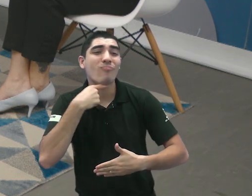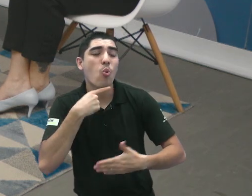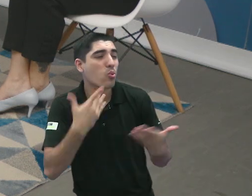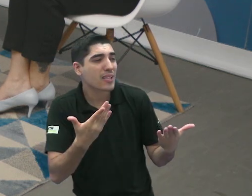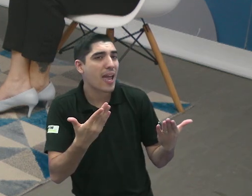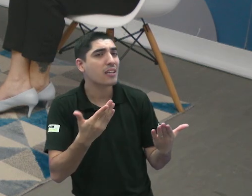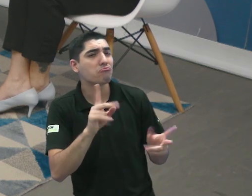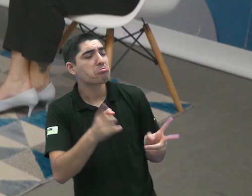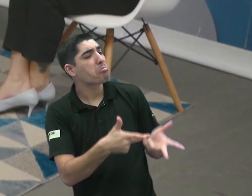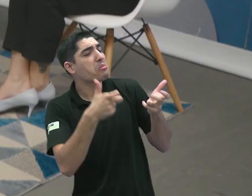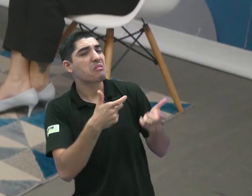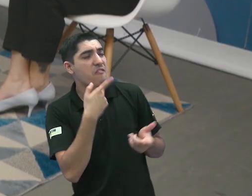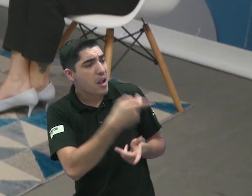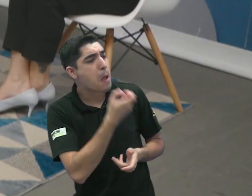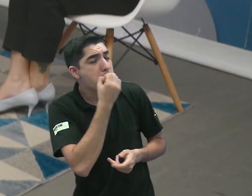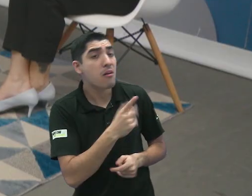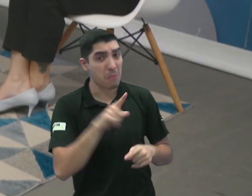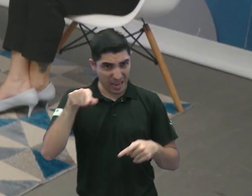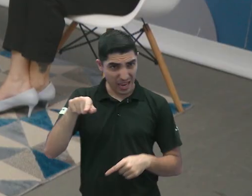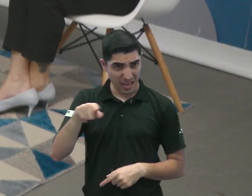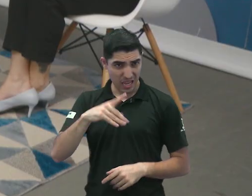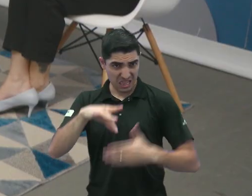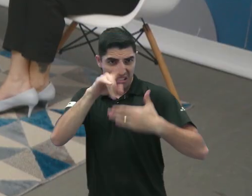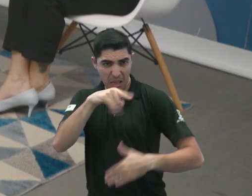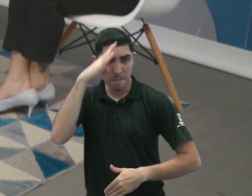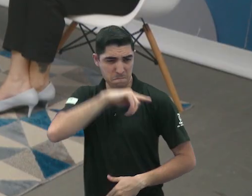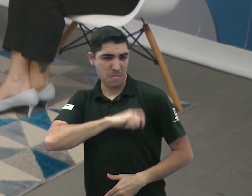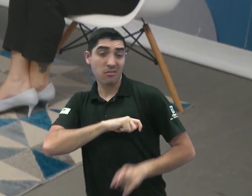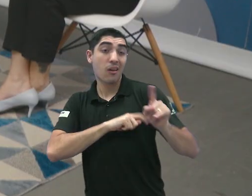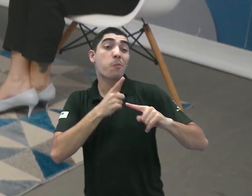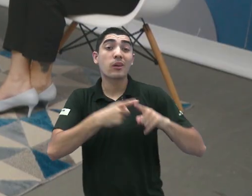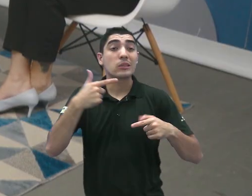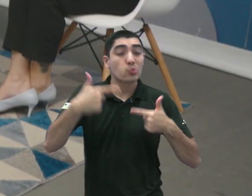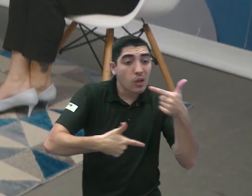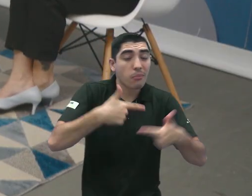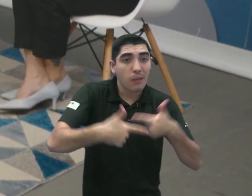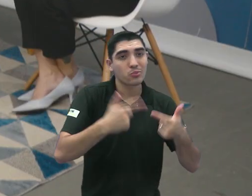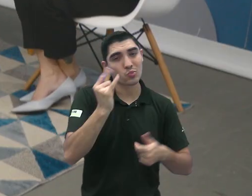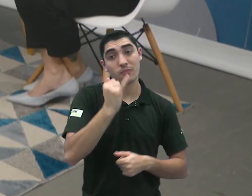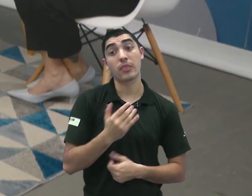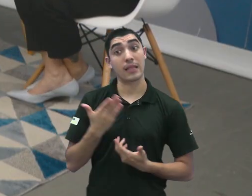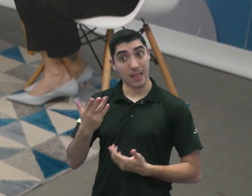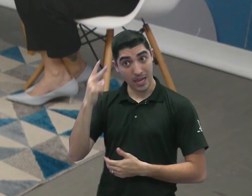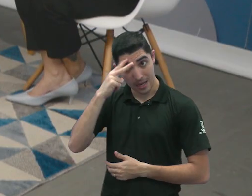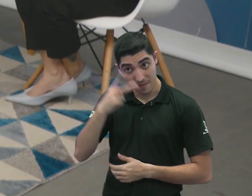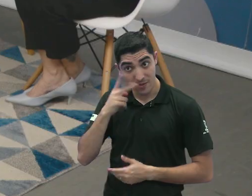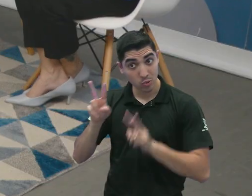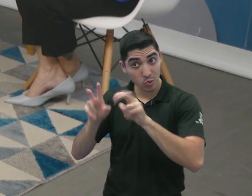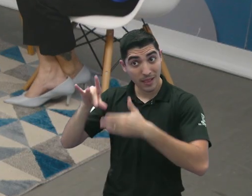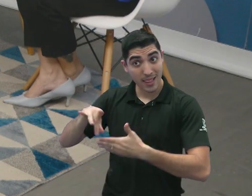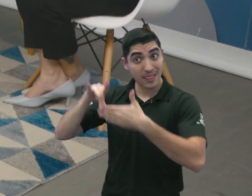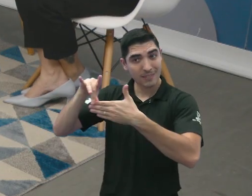líder ali ele não tem essa noção, mas às vezes nem é por maldade, é a rotina do dia a dia, não é? E de novo a gente está falando da importância da liderança,